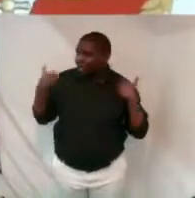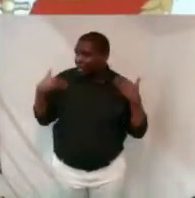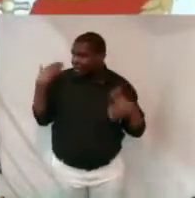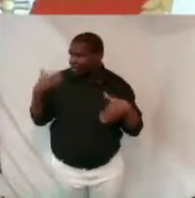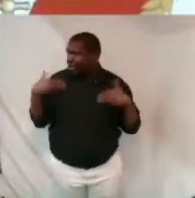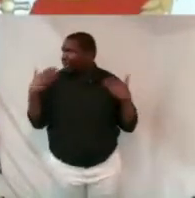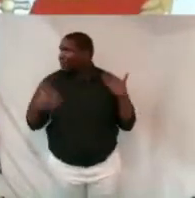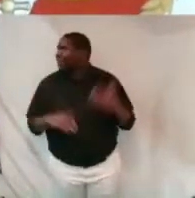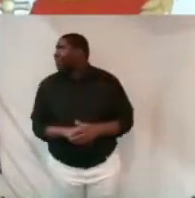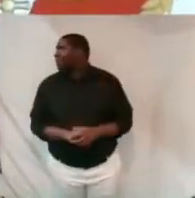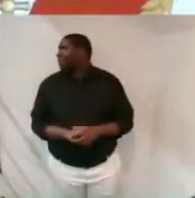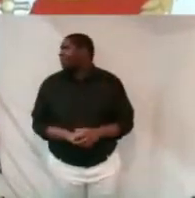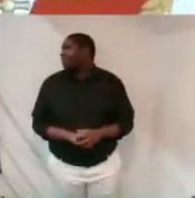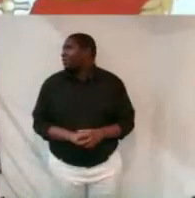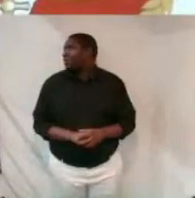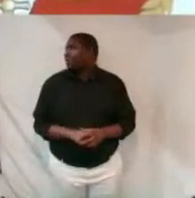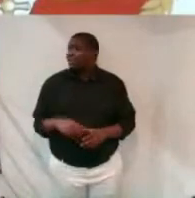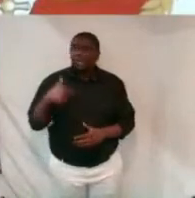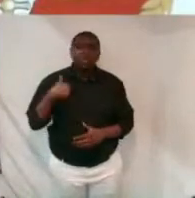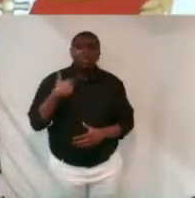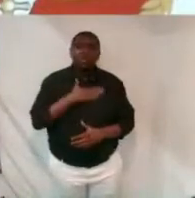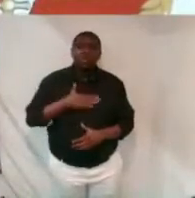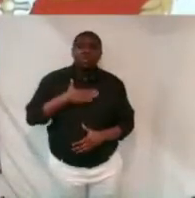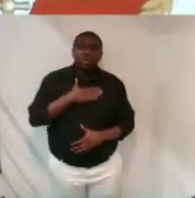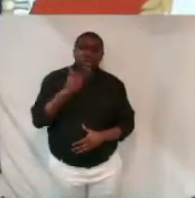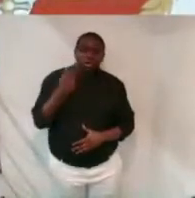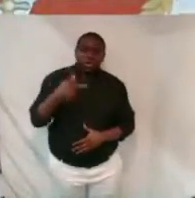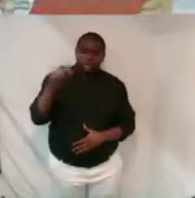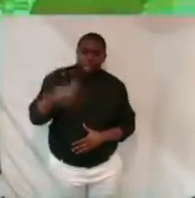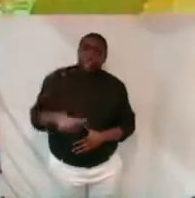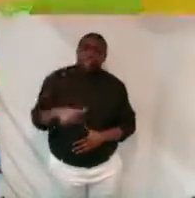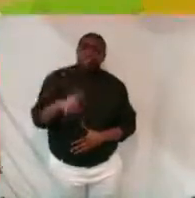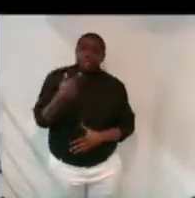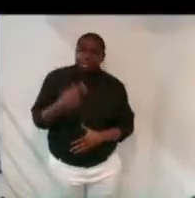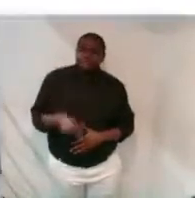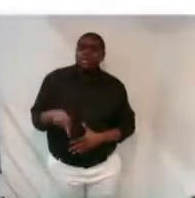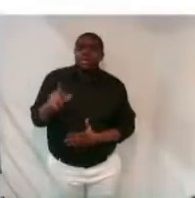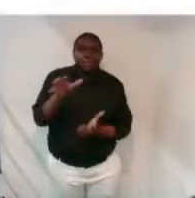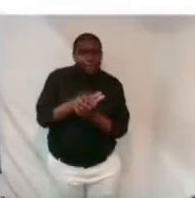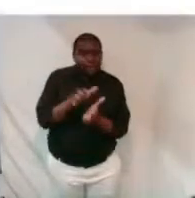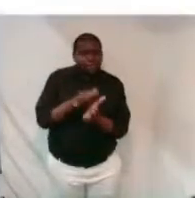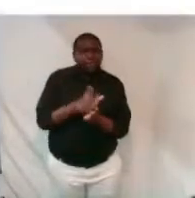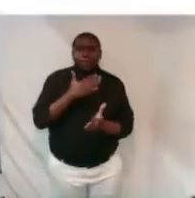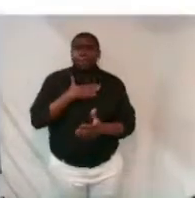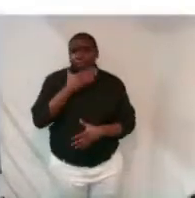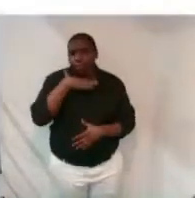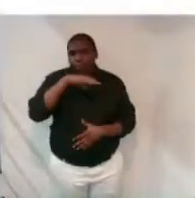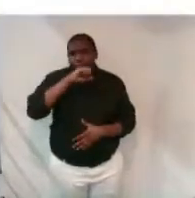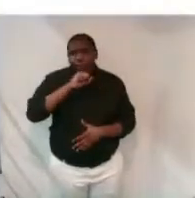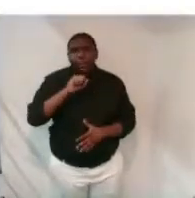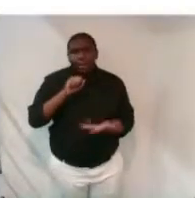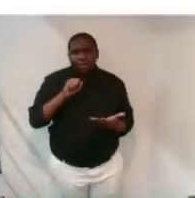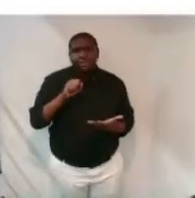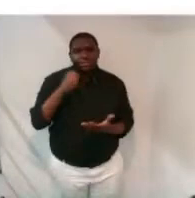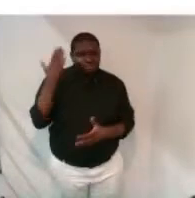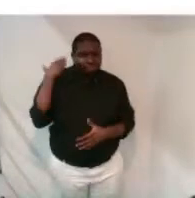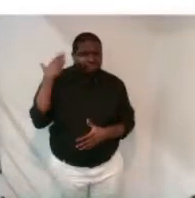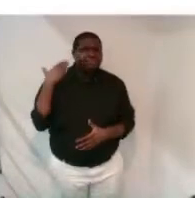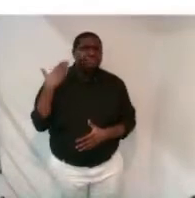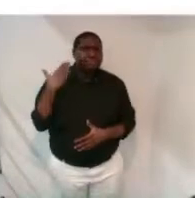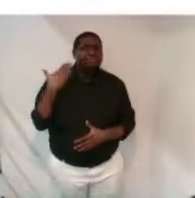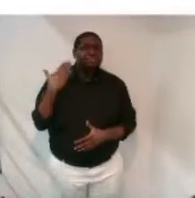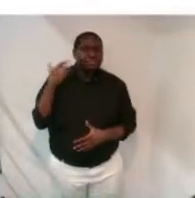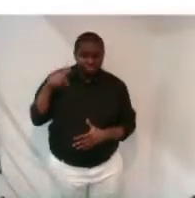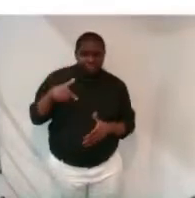pouco do sangue de Pernambuco. Meu pai era pernambucano. E peço licença para